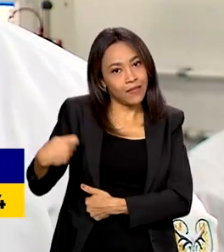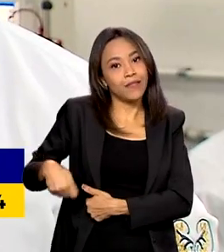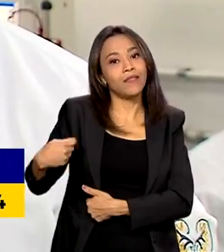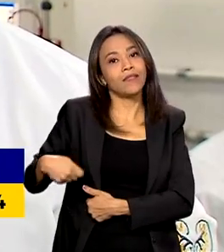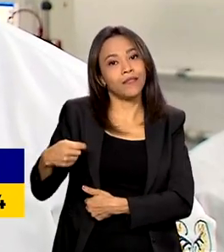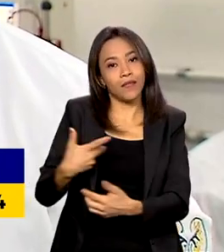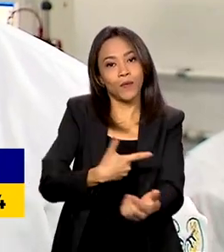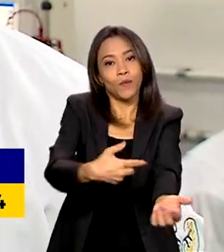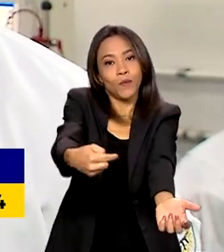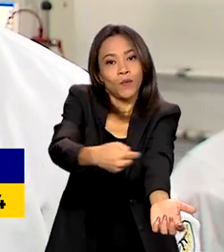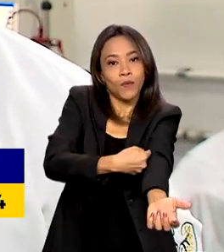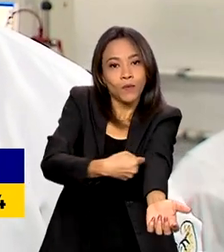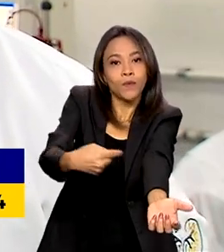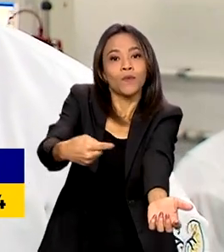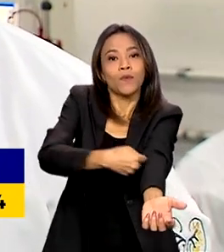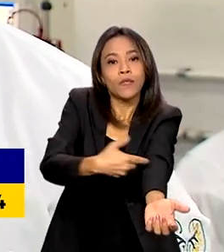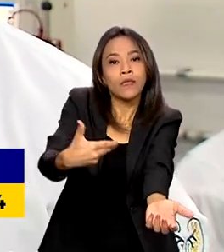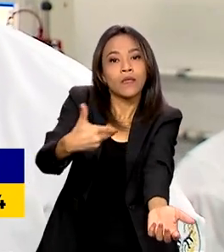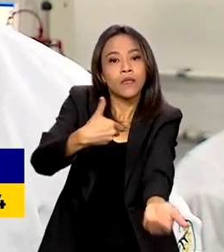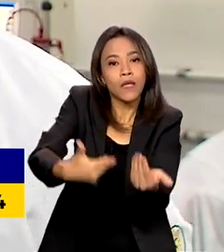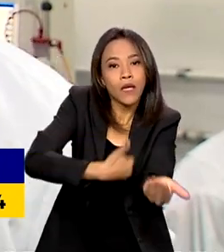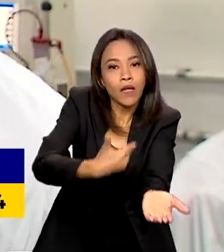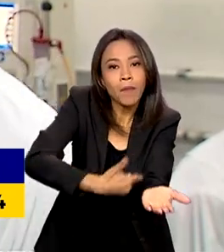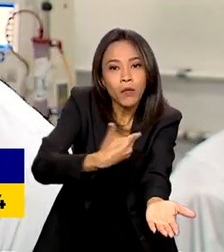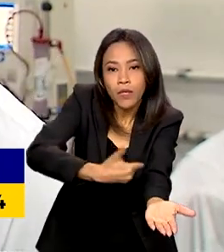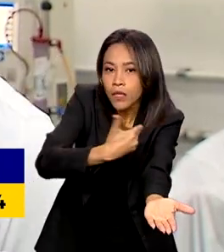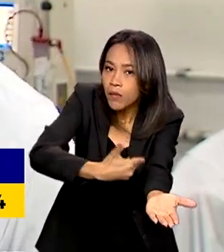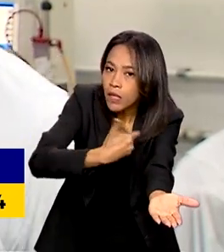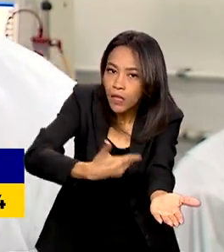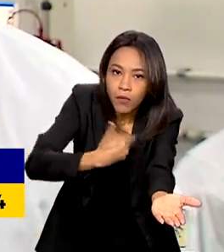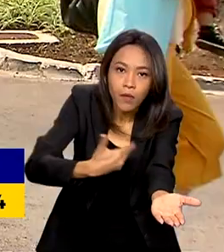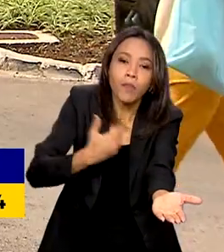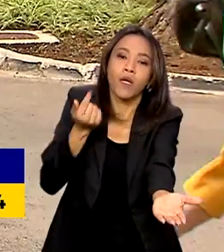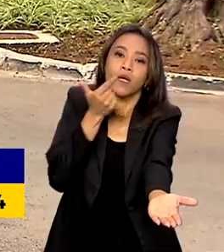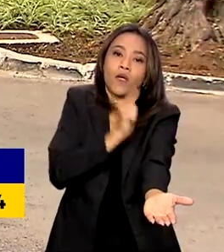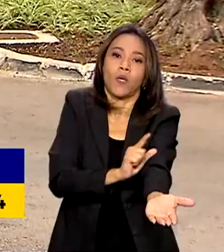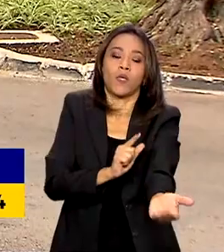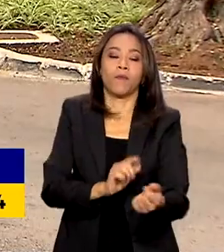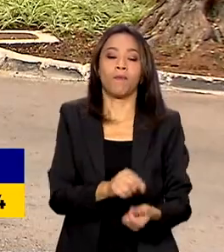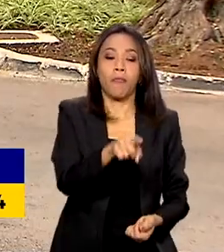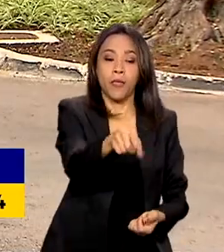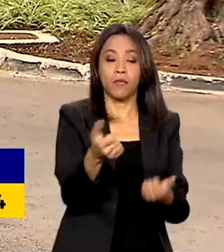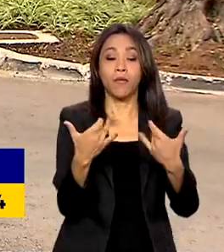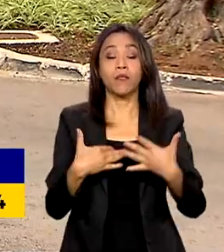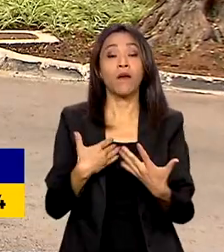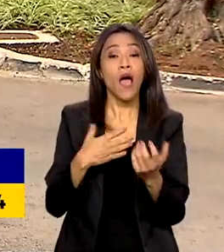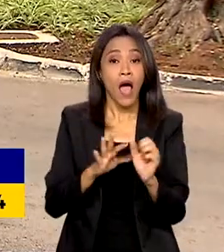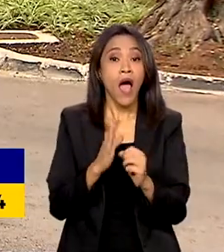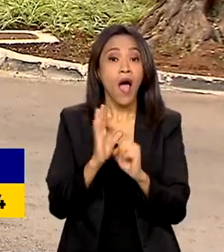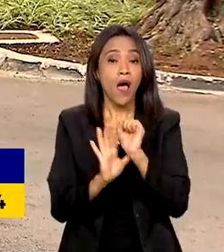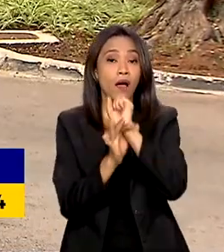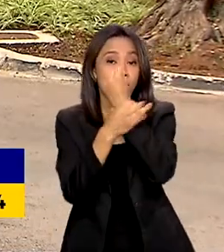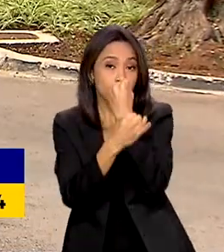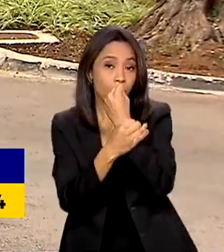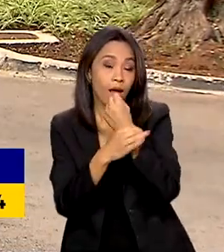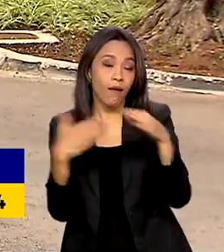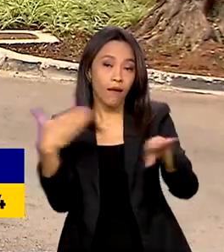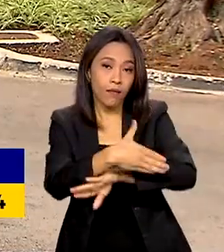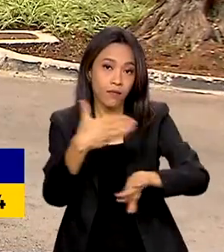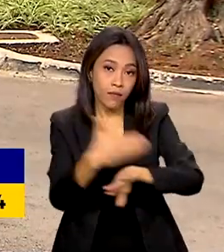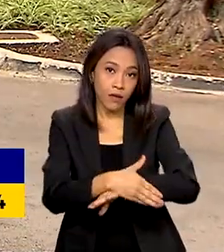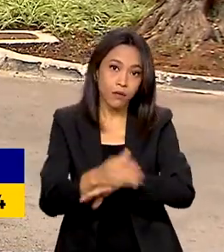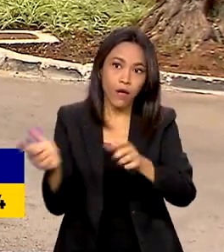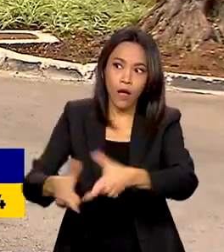permanecer em hemodiálise, recebendo o tratamento para poder ter suporte adicional. Para garantir o acesso de mais pessoas e